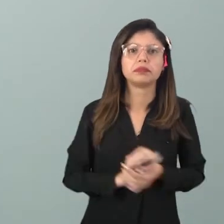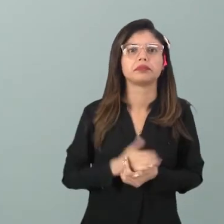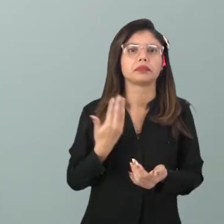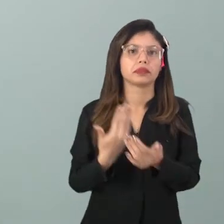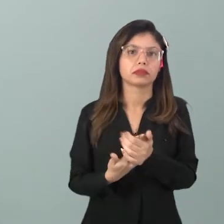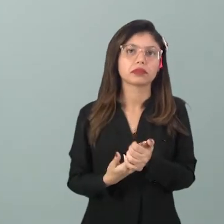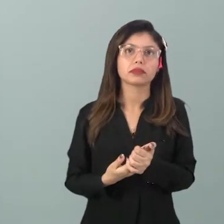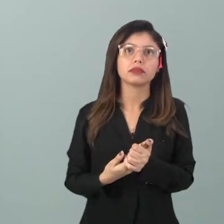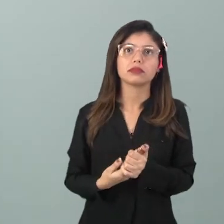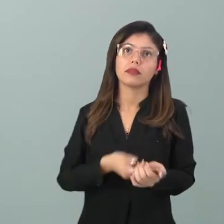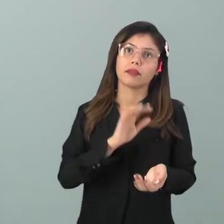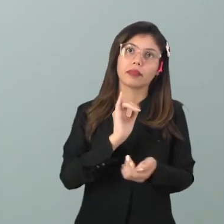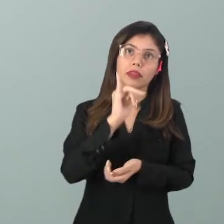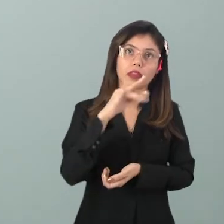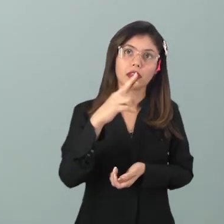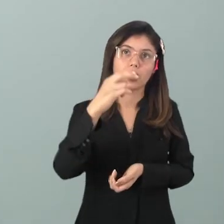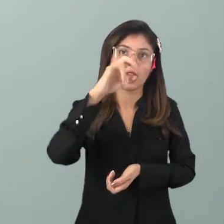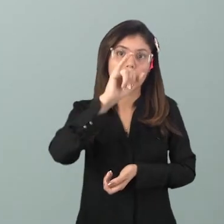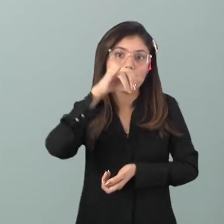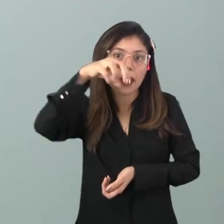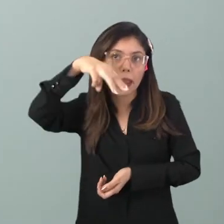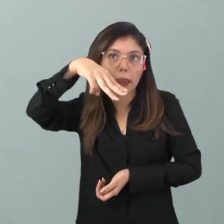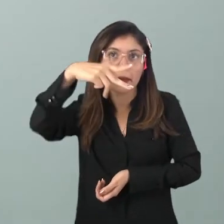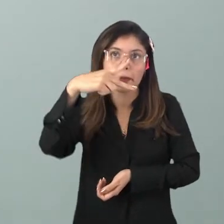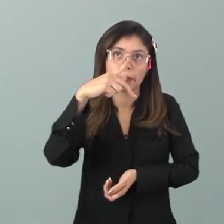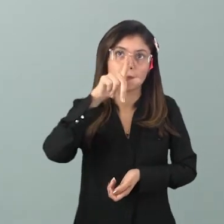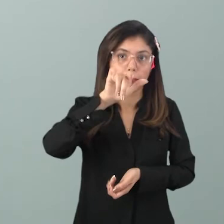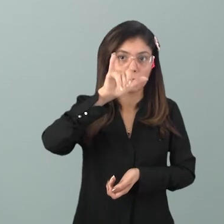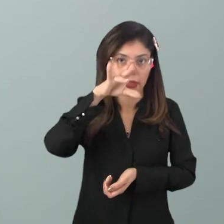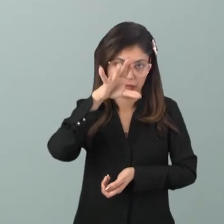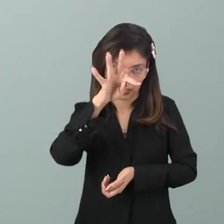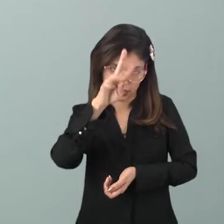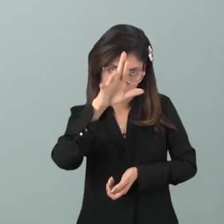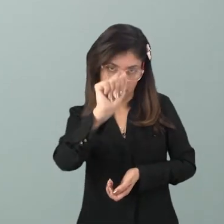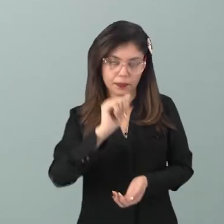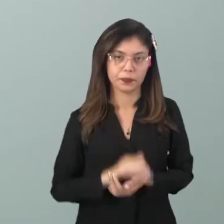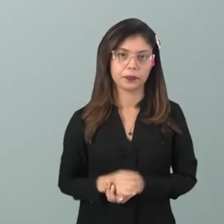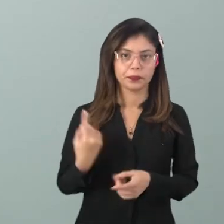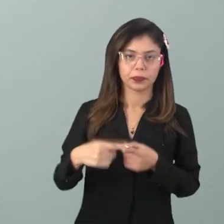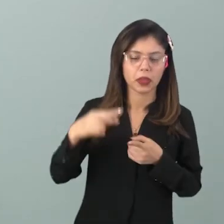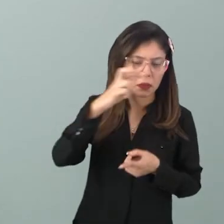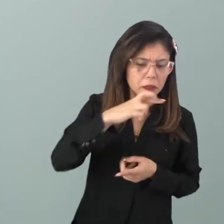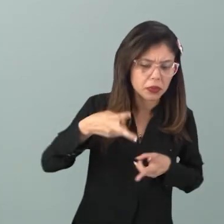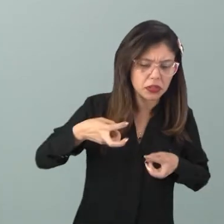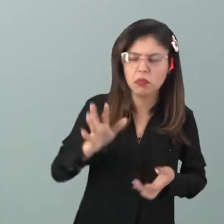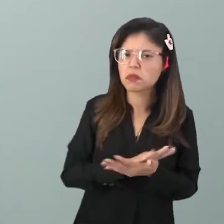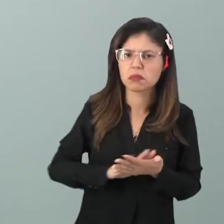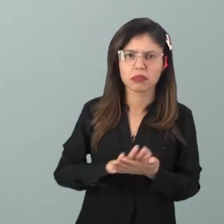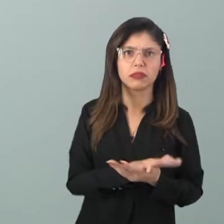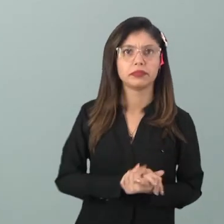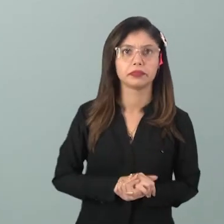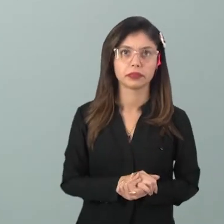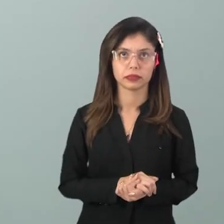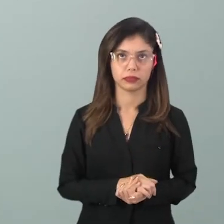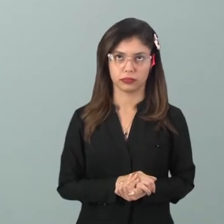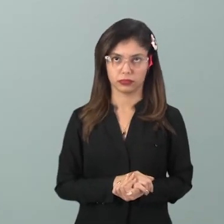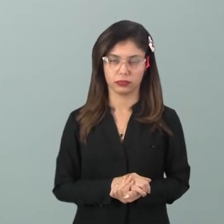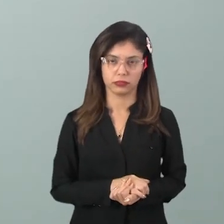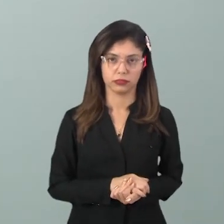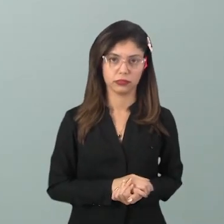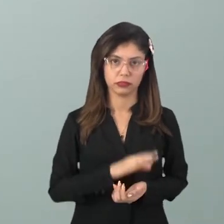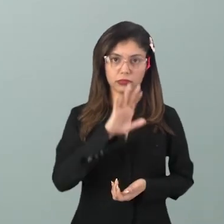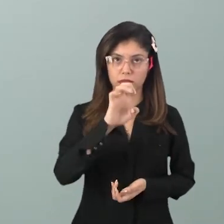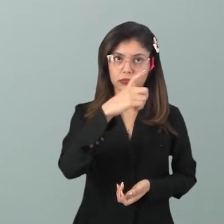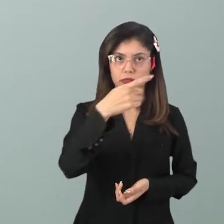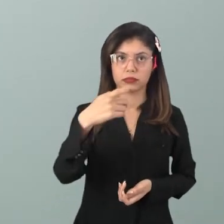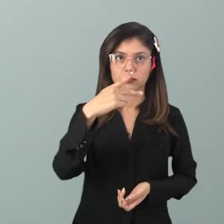nesse caso, se trata de uma intertextualidade implícita. Agora eu vou mostrar um exemplo para vocês de